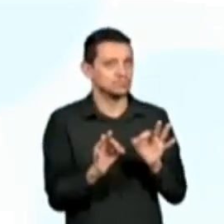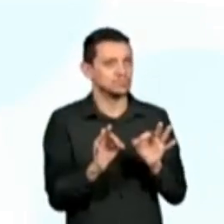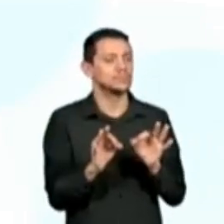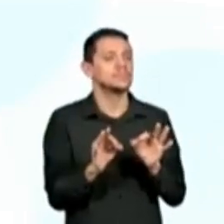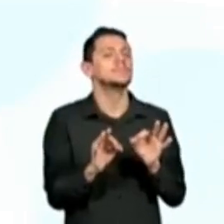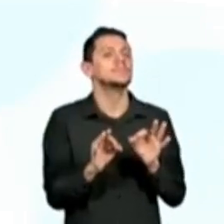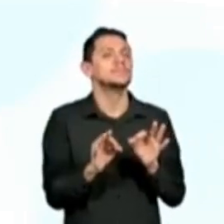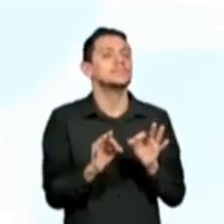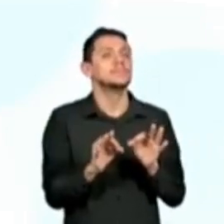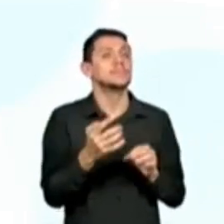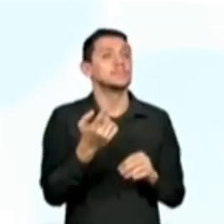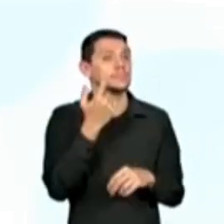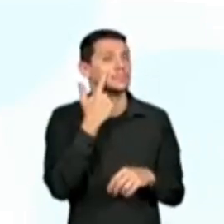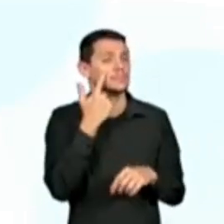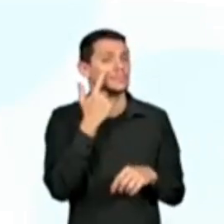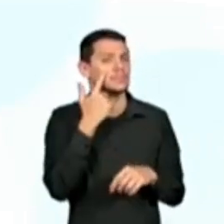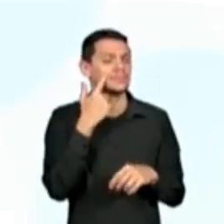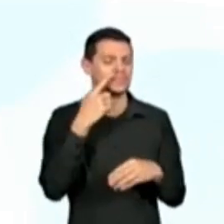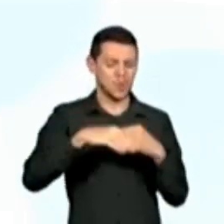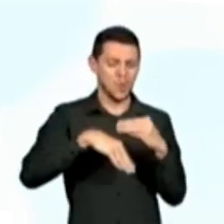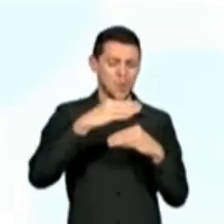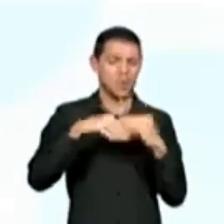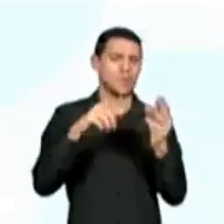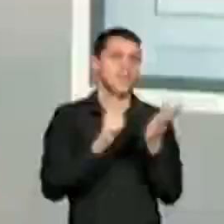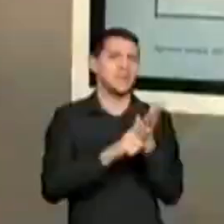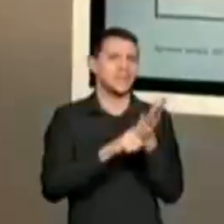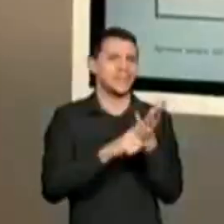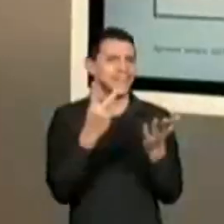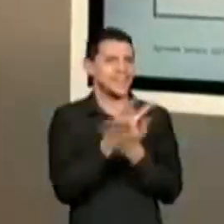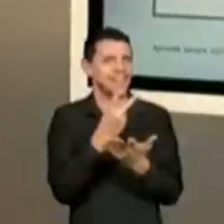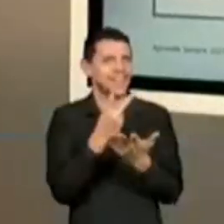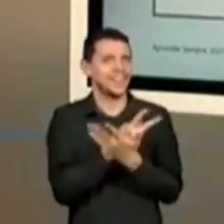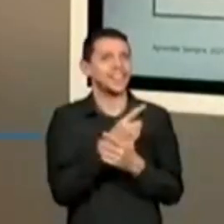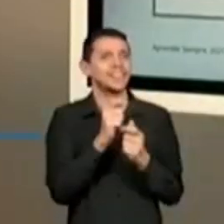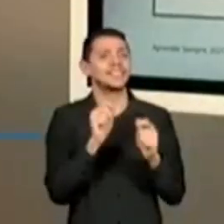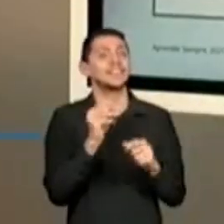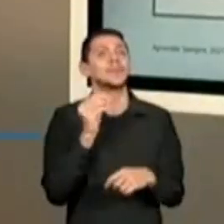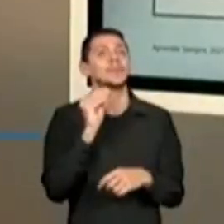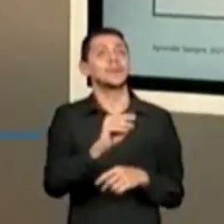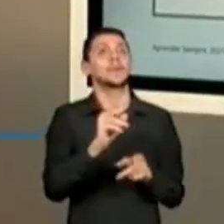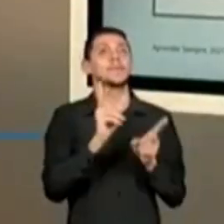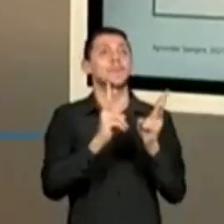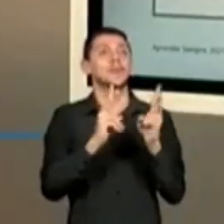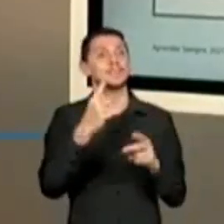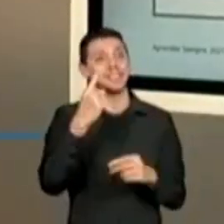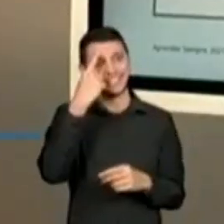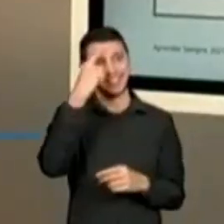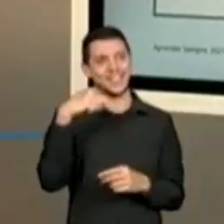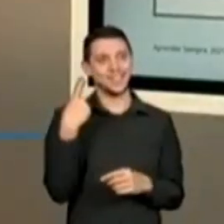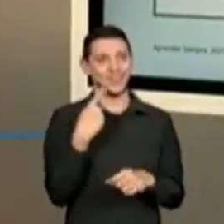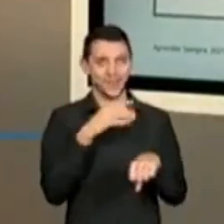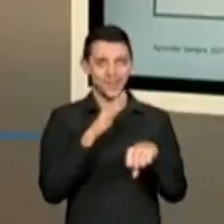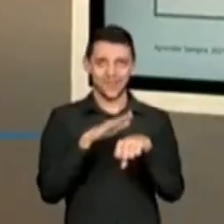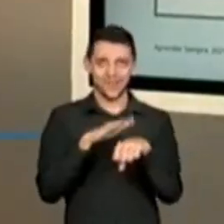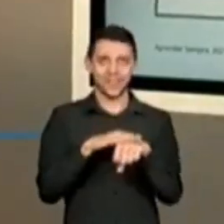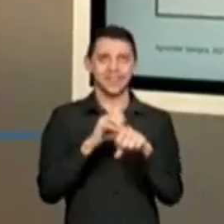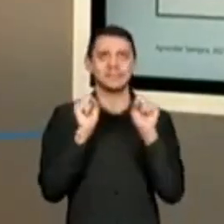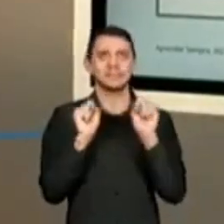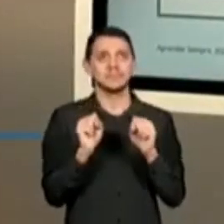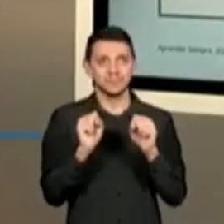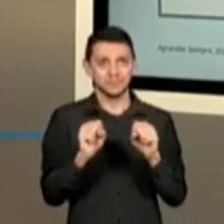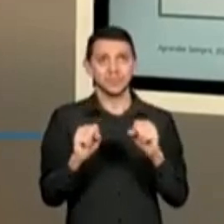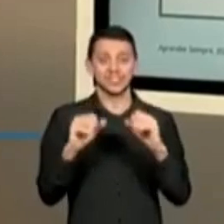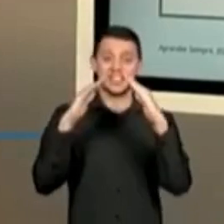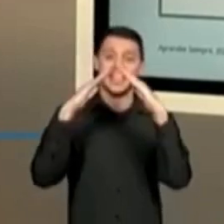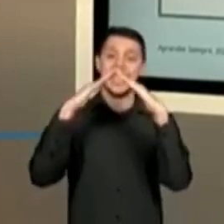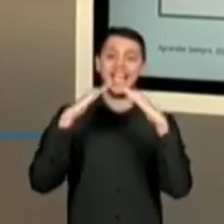Mas nesse, vamos fazer o seguinte, como o rolo de papel entrou errado, vocês podem colocar a ideia que a gente colocou aqui. Vocês podem colocar ou o telhado de uma